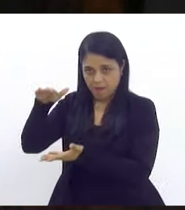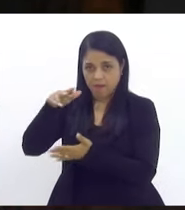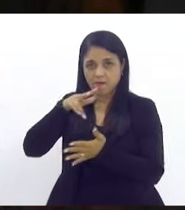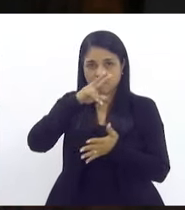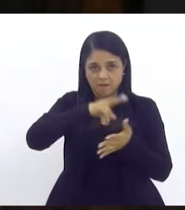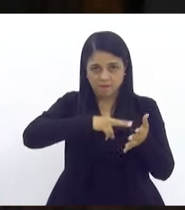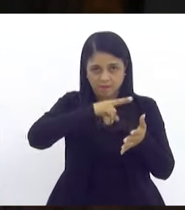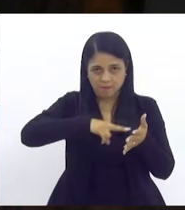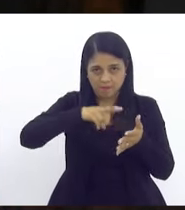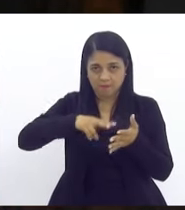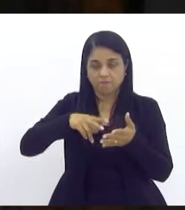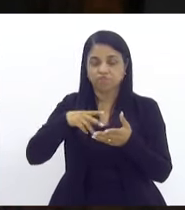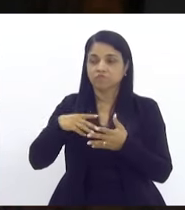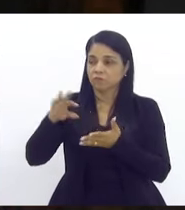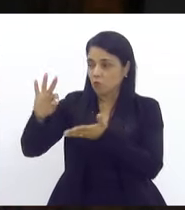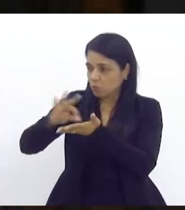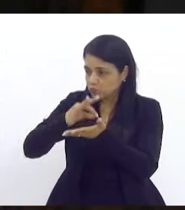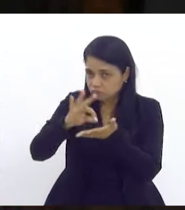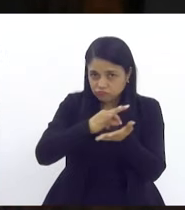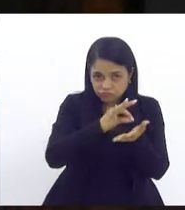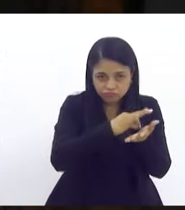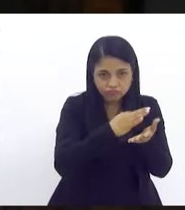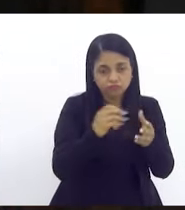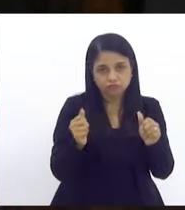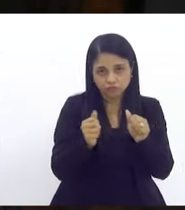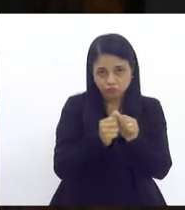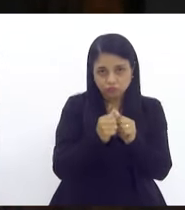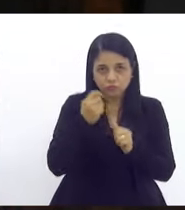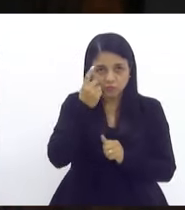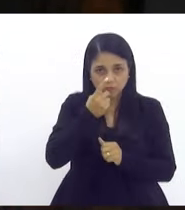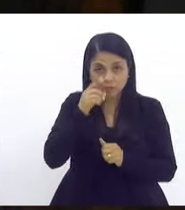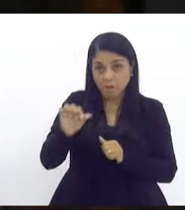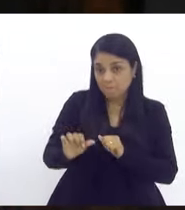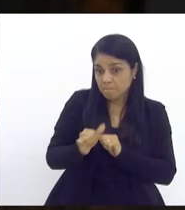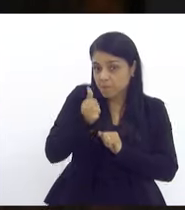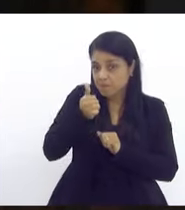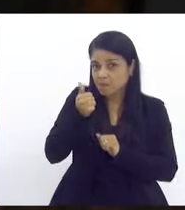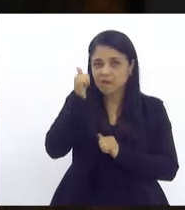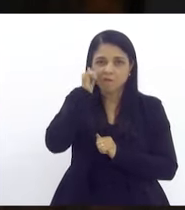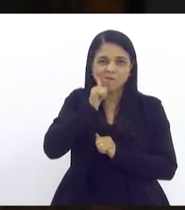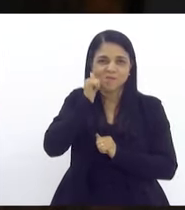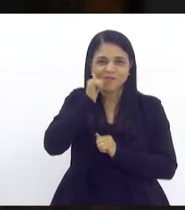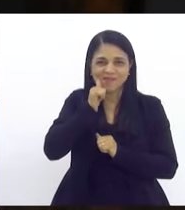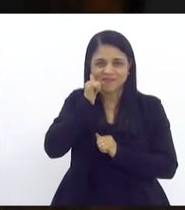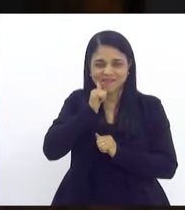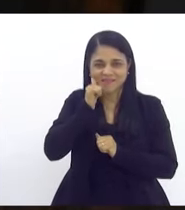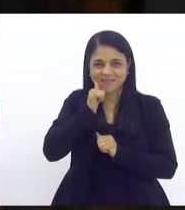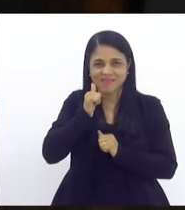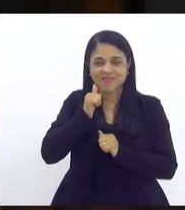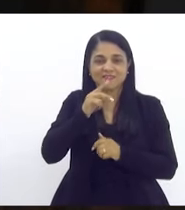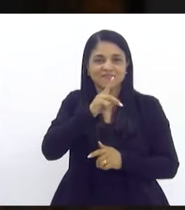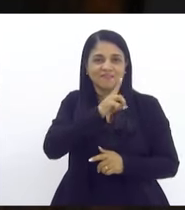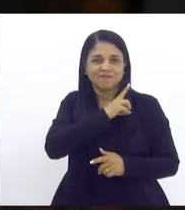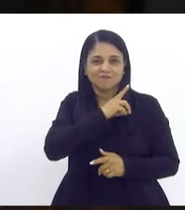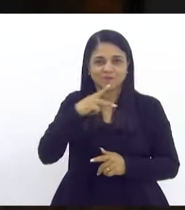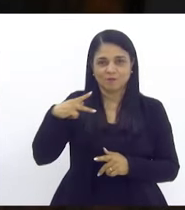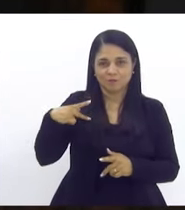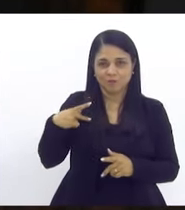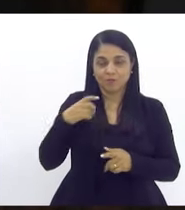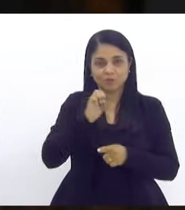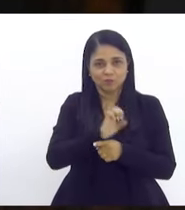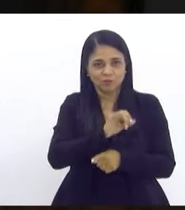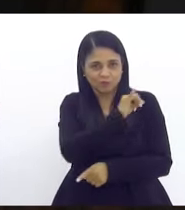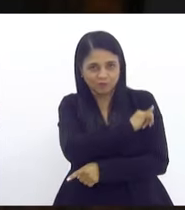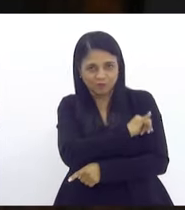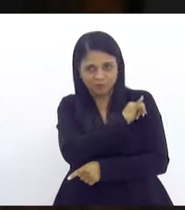que quiserem assinar junto para a nossa primeira mulher defensora pública geral do Estado do Rio de Janeiro.